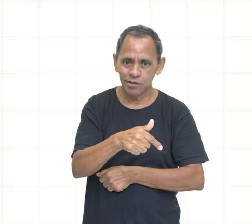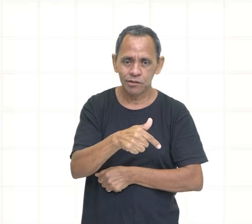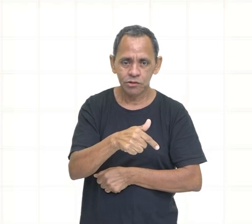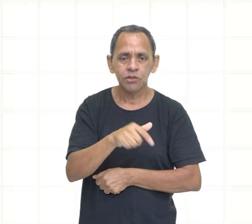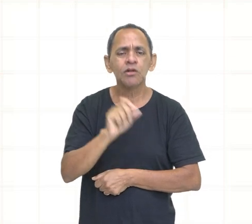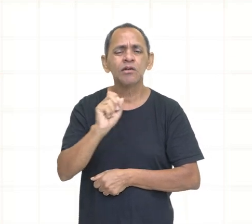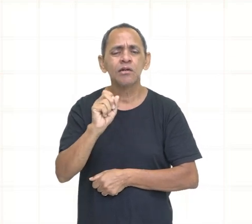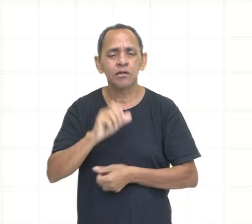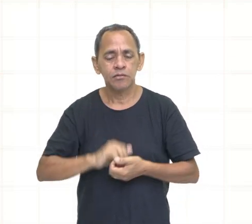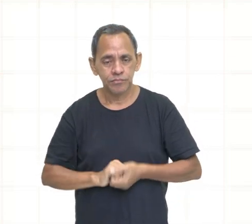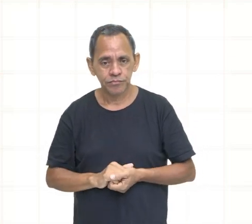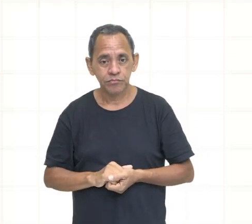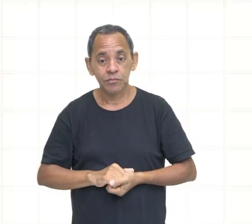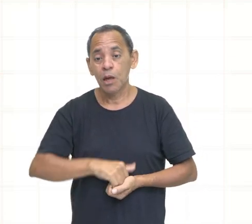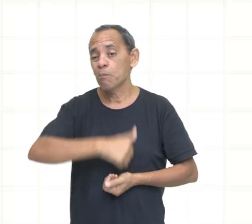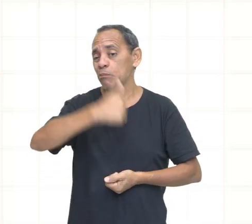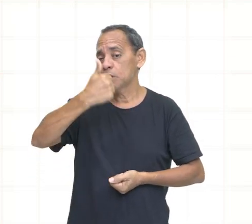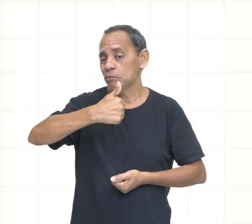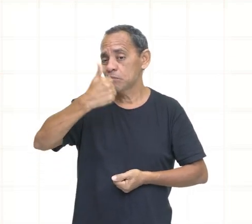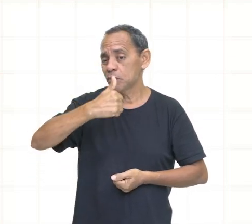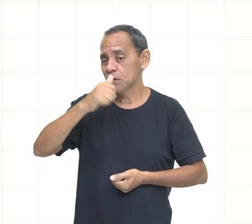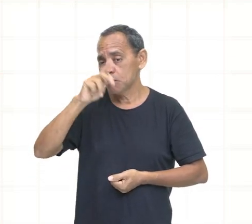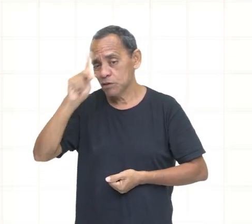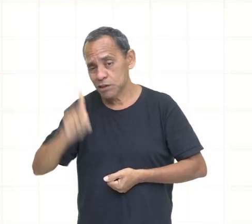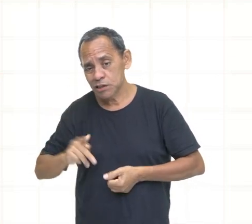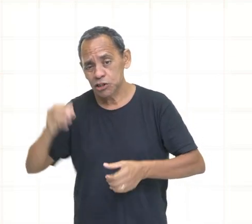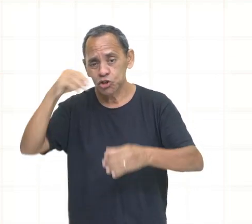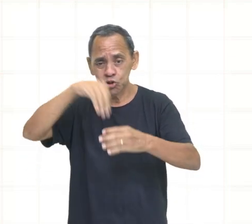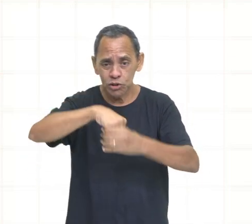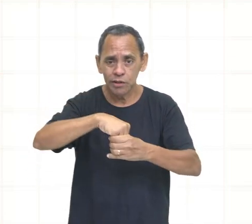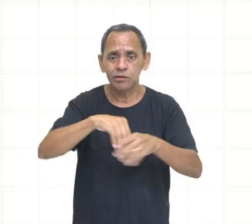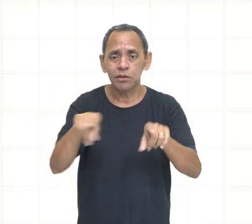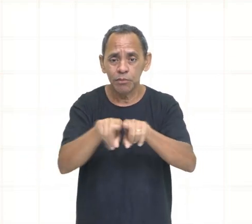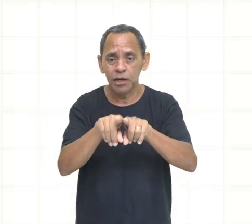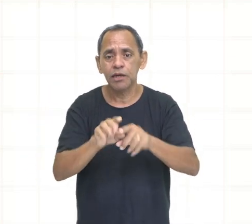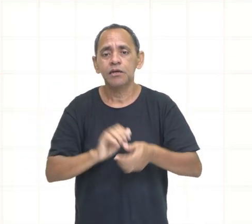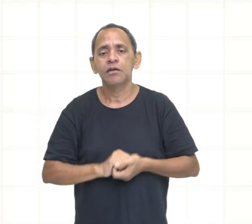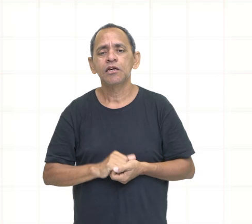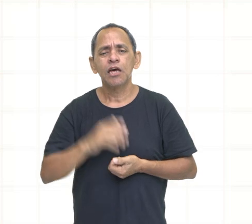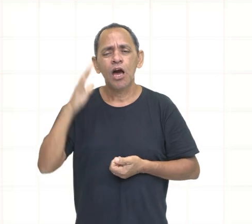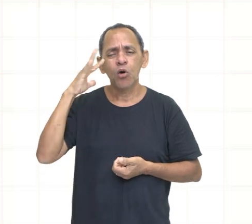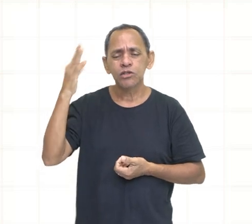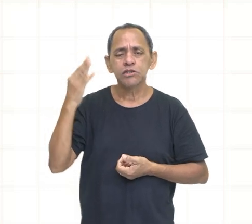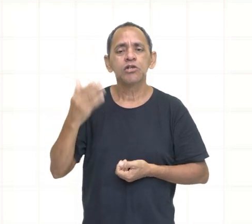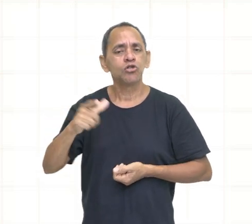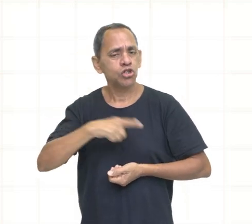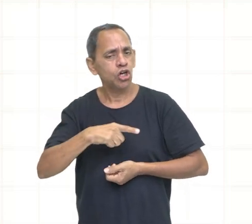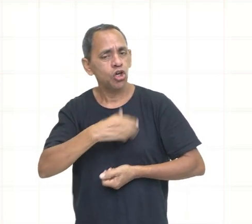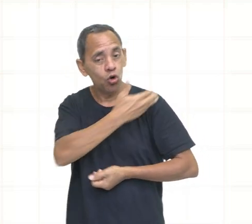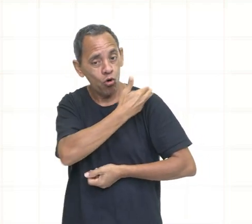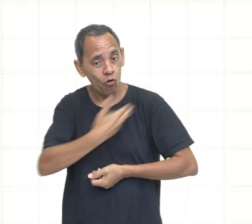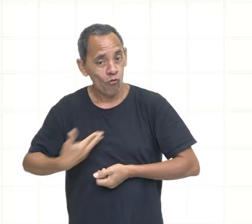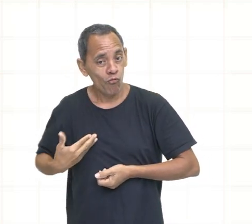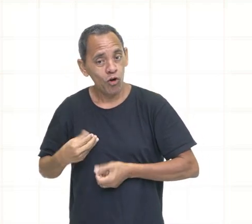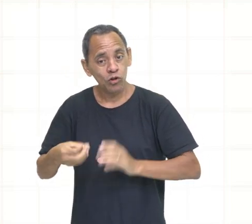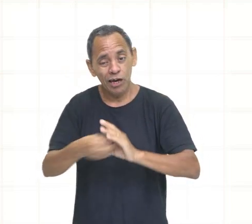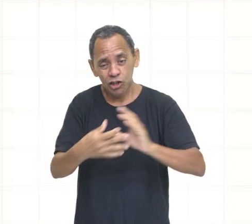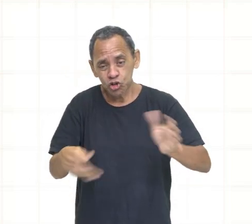1917, foi quando, pela primeira vez na história, a gente tem um governo de